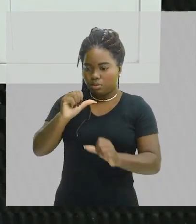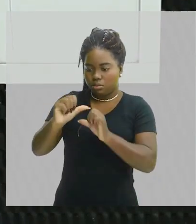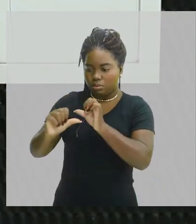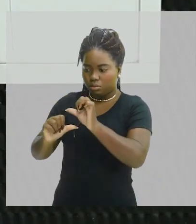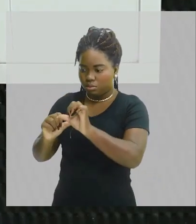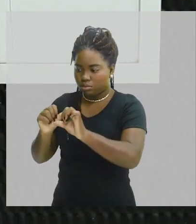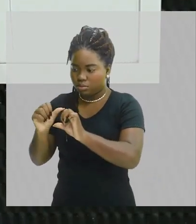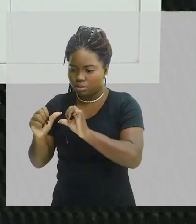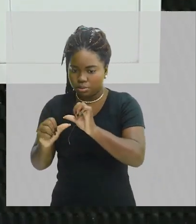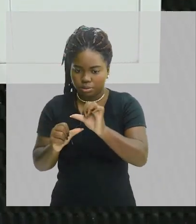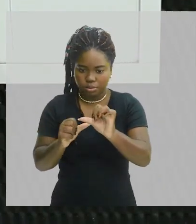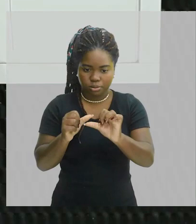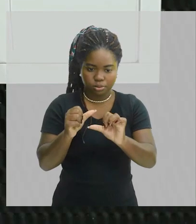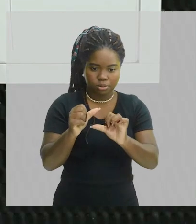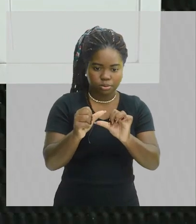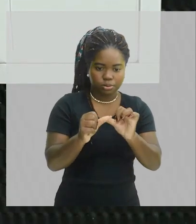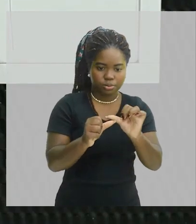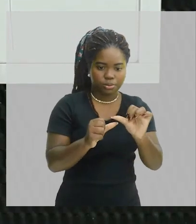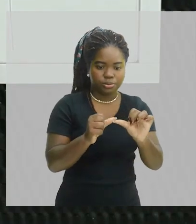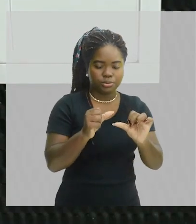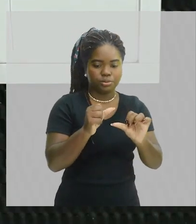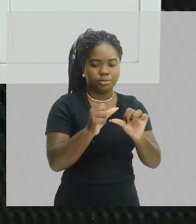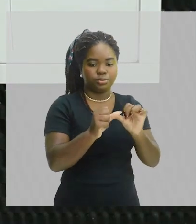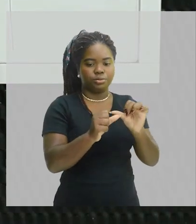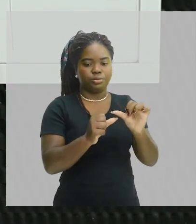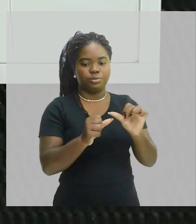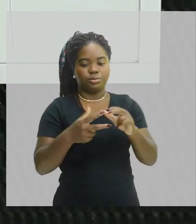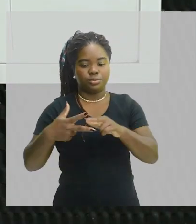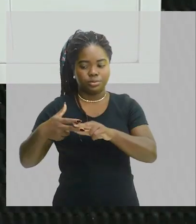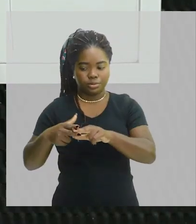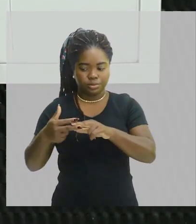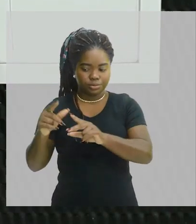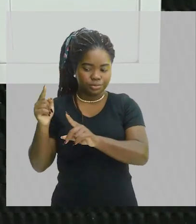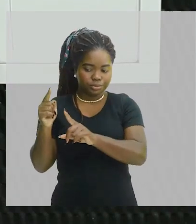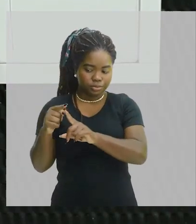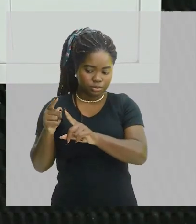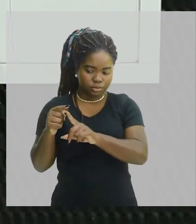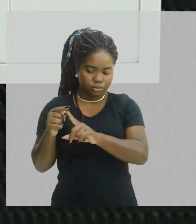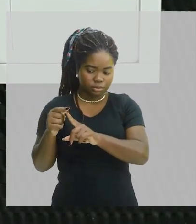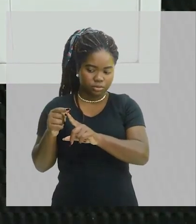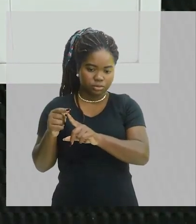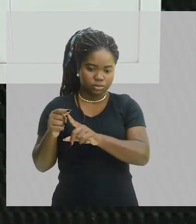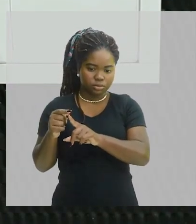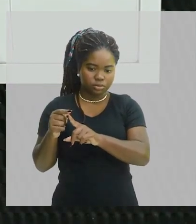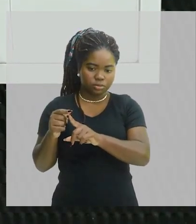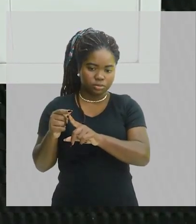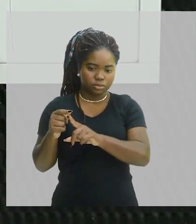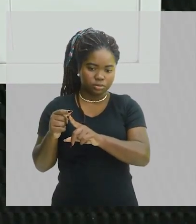transforma, não é, a energia mecânica gerada ali o